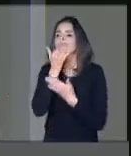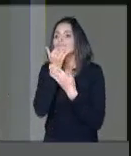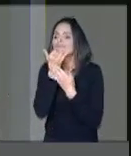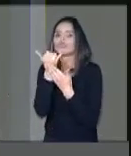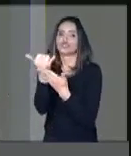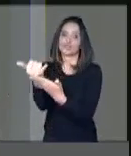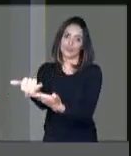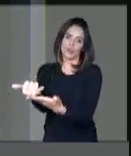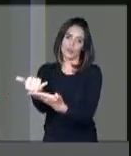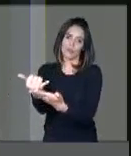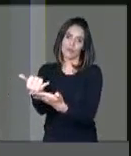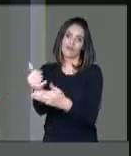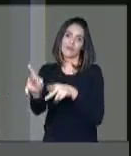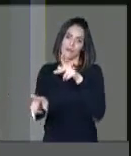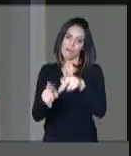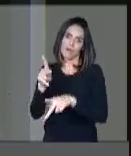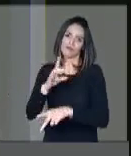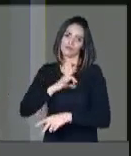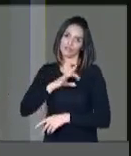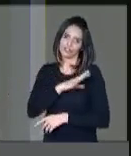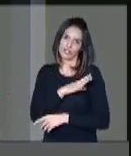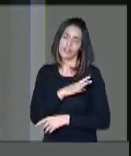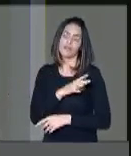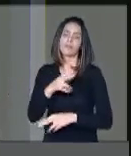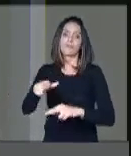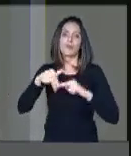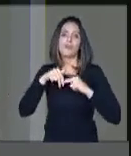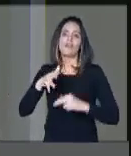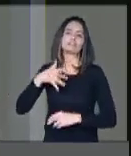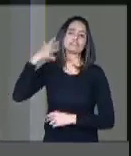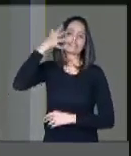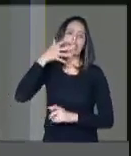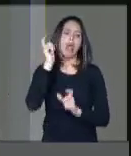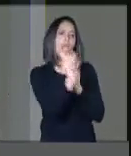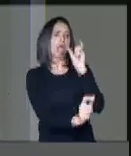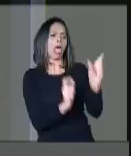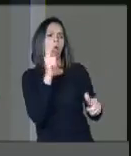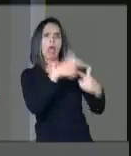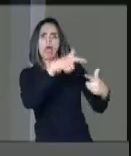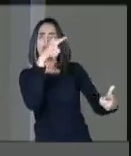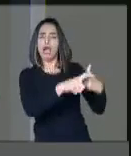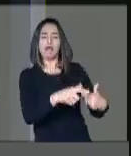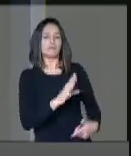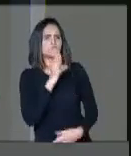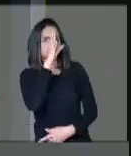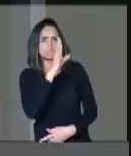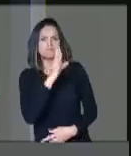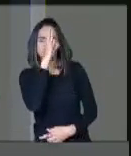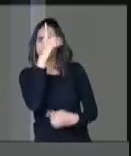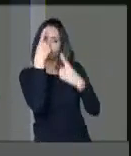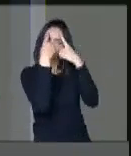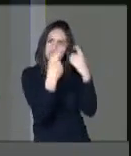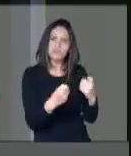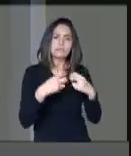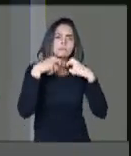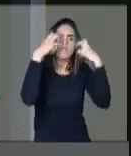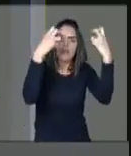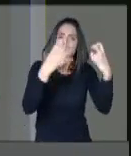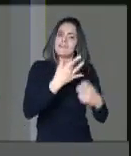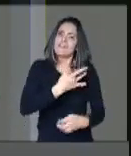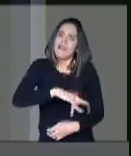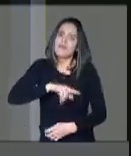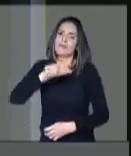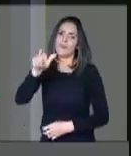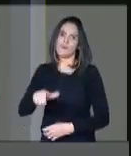Chile por essa manifestação agressiva, vergonhosa e lamentável do presidente da República